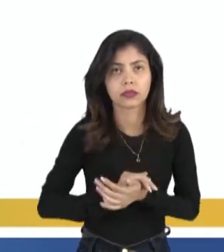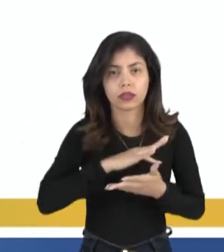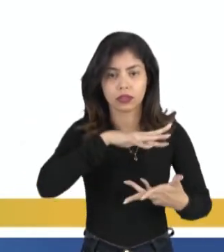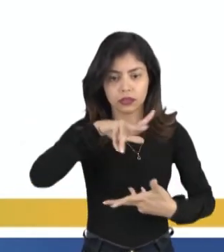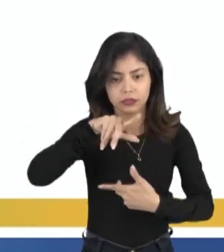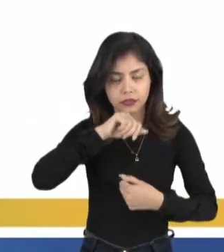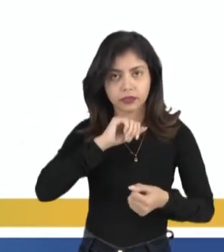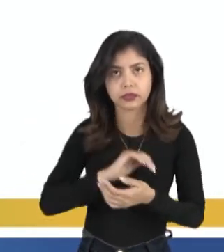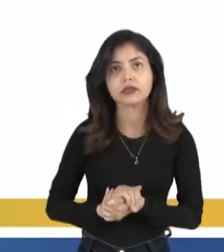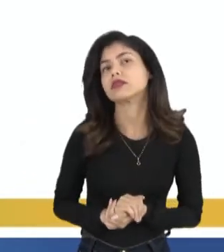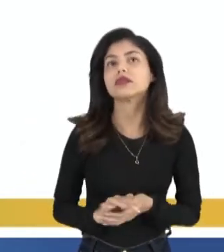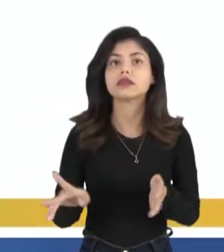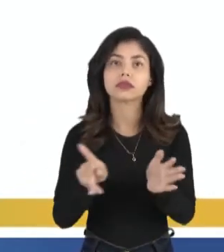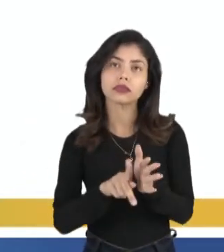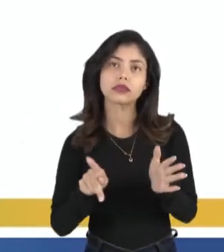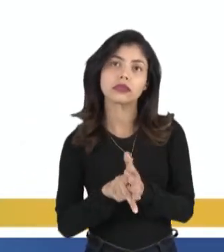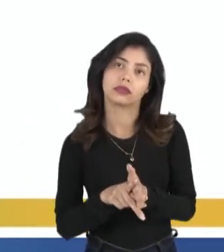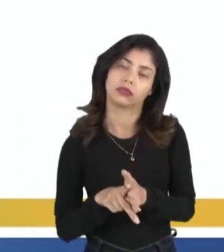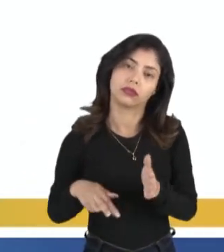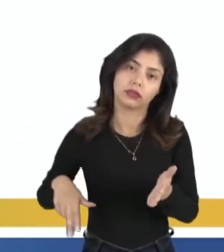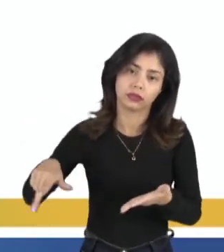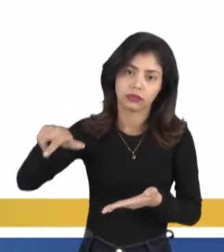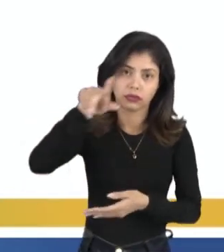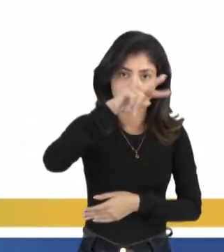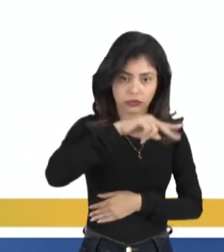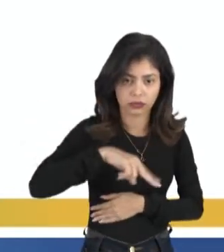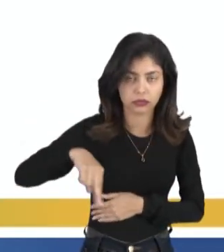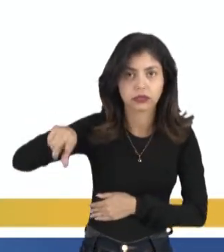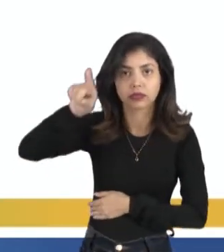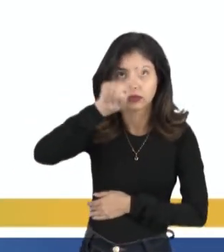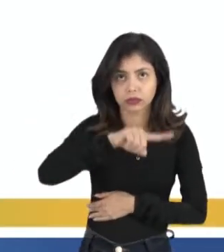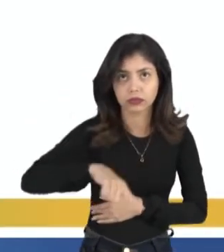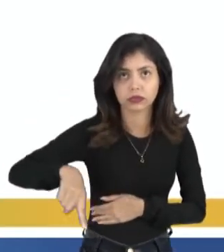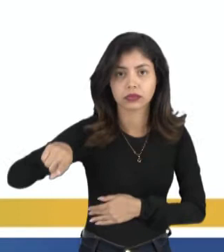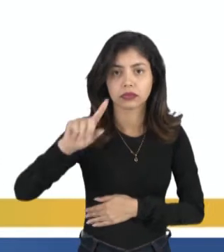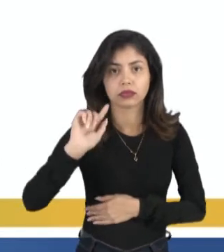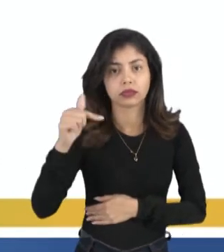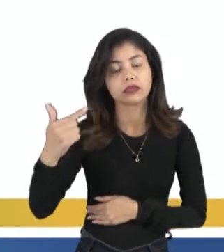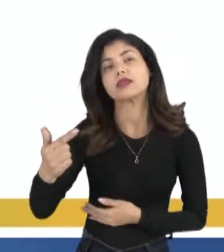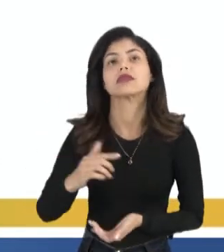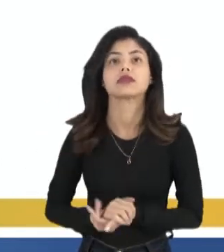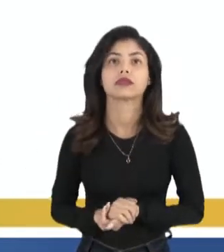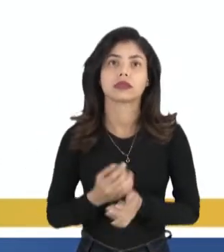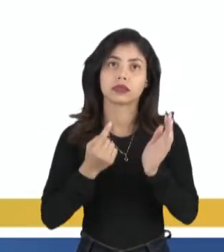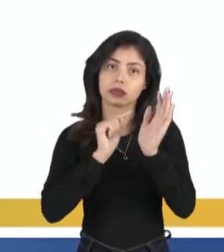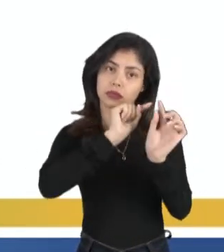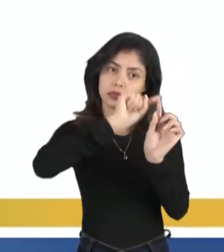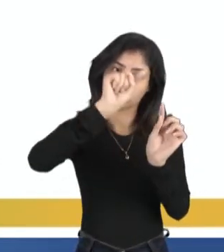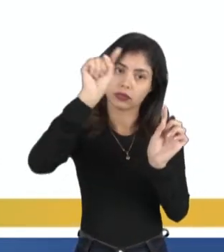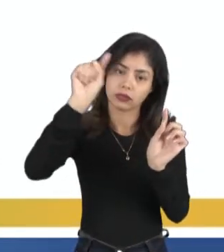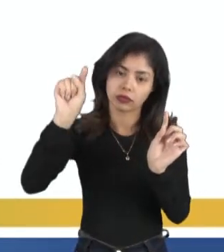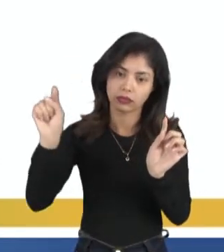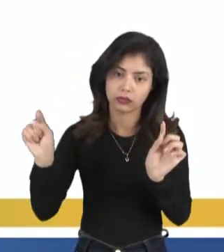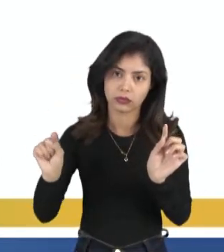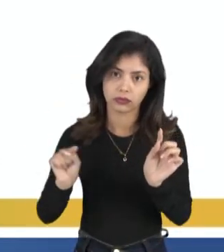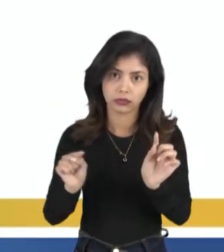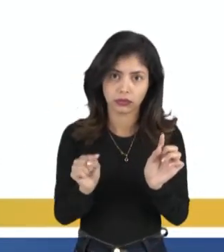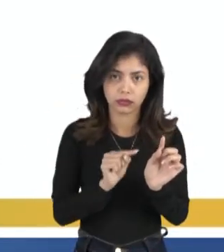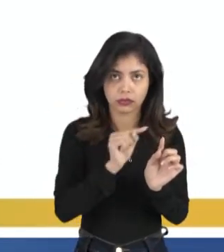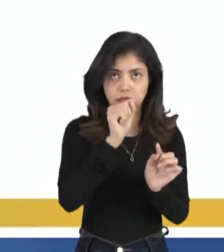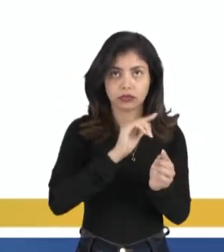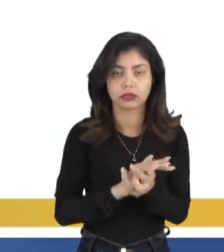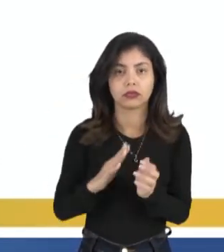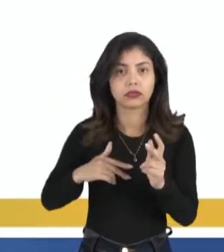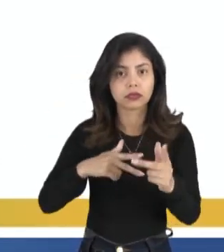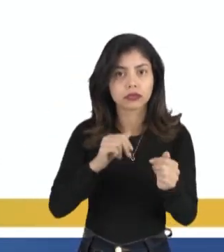da Terra. Órbita significa caminho ao redor de outro astro. Então, esse caminho que está pontilhado aqui, ó, é o caminho